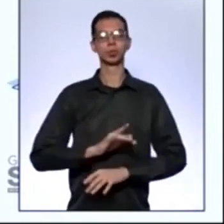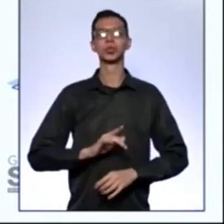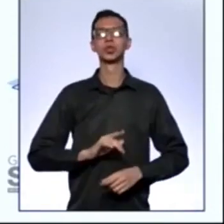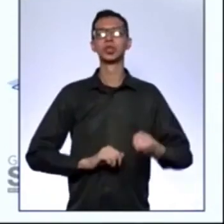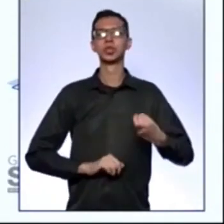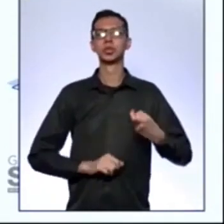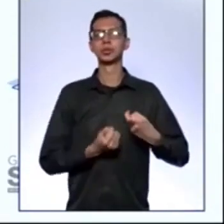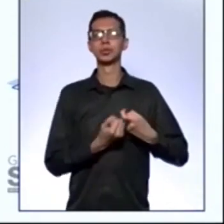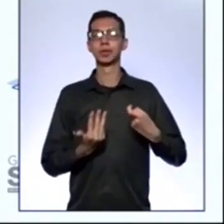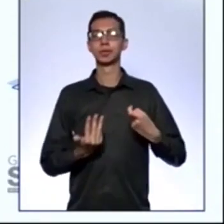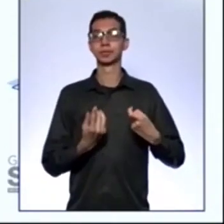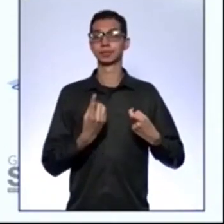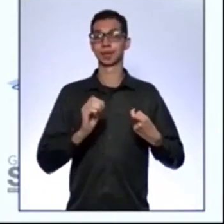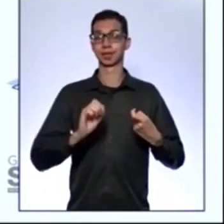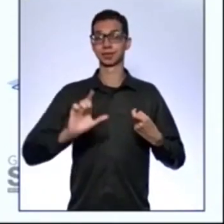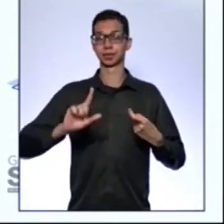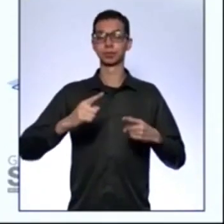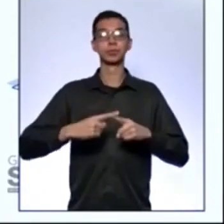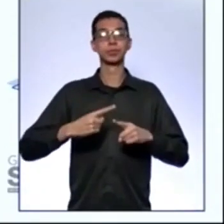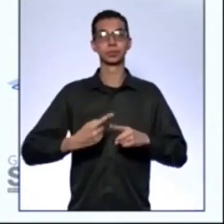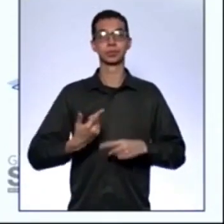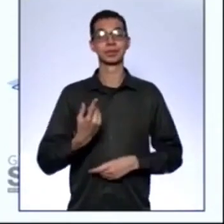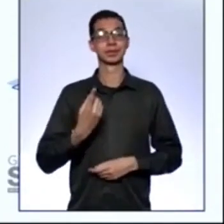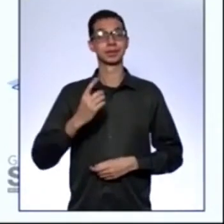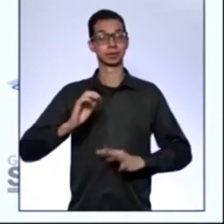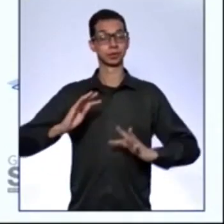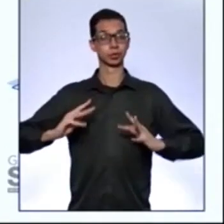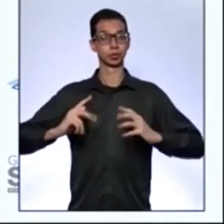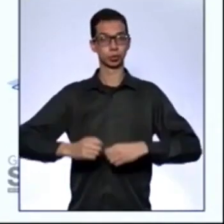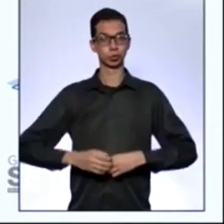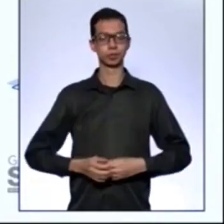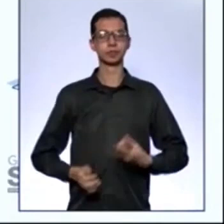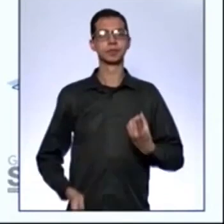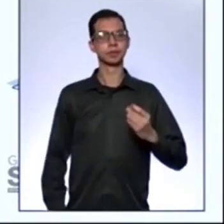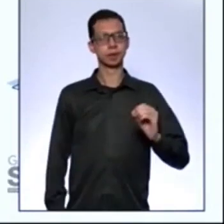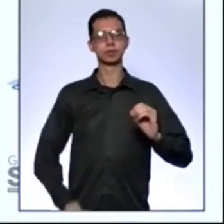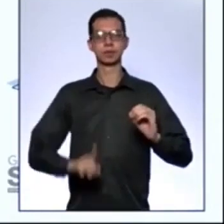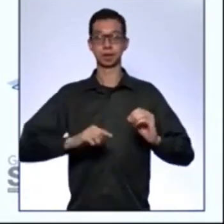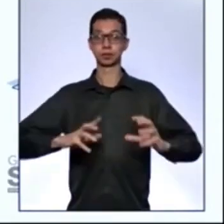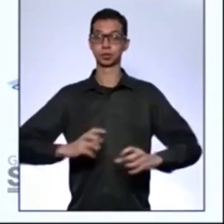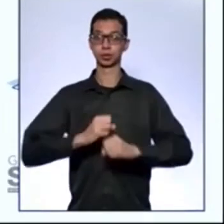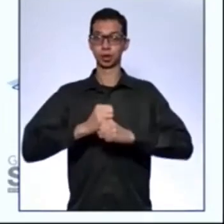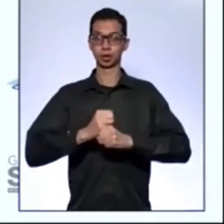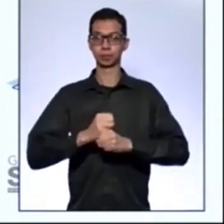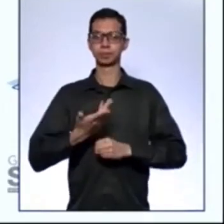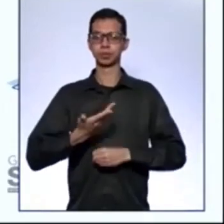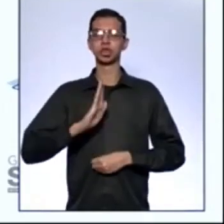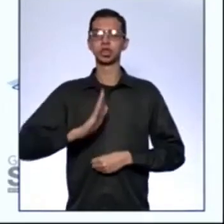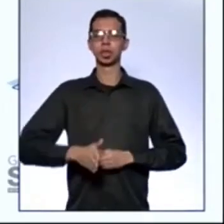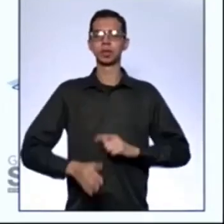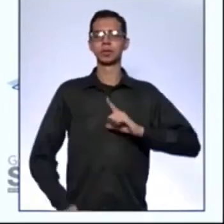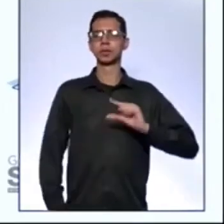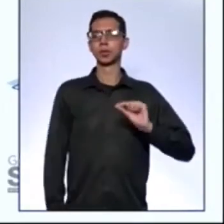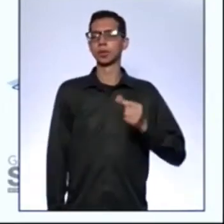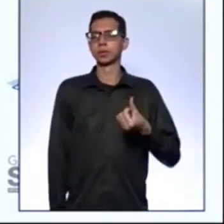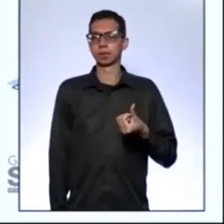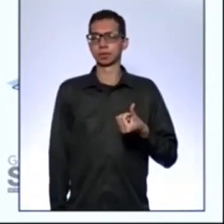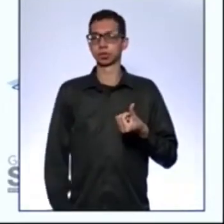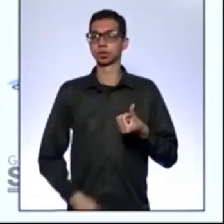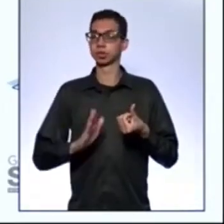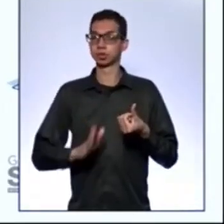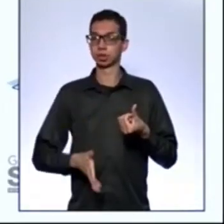litros parou porque 10 ao Total 10 é o total que eu já tinha fez